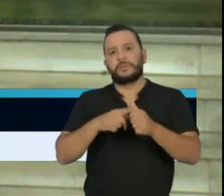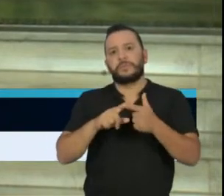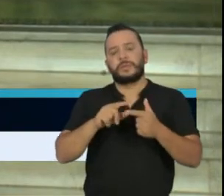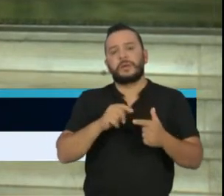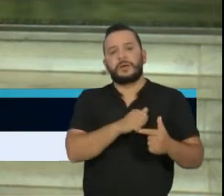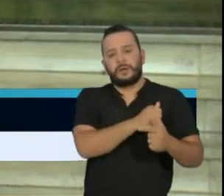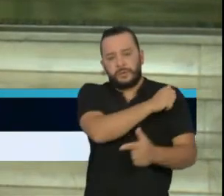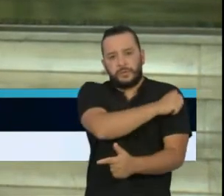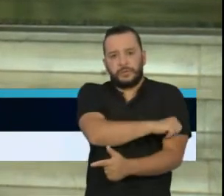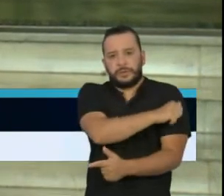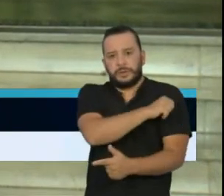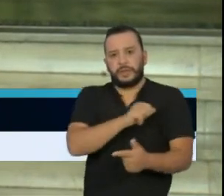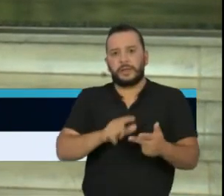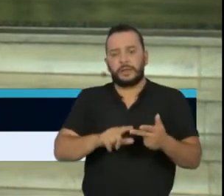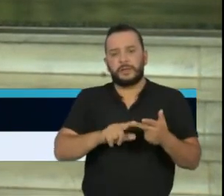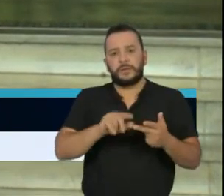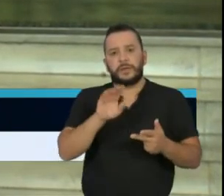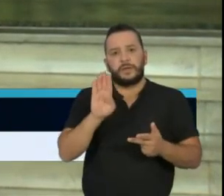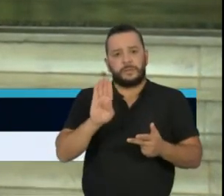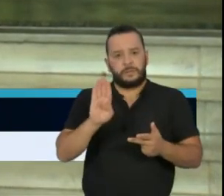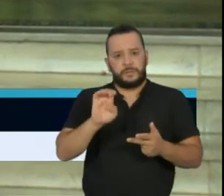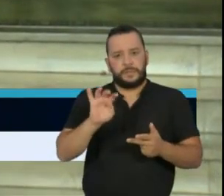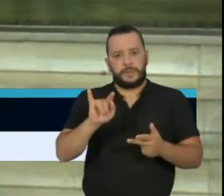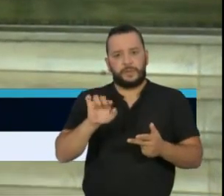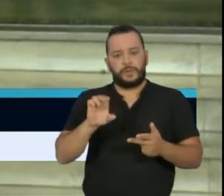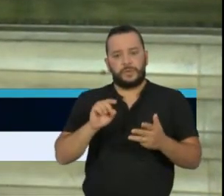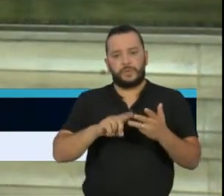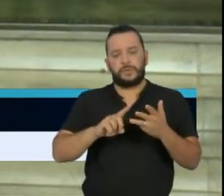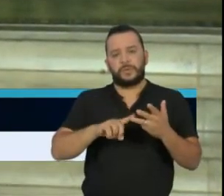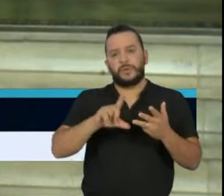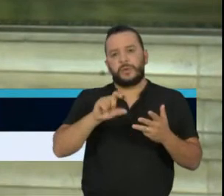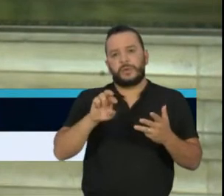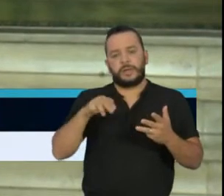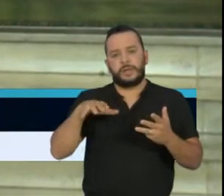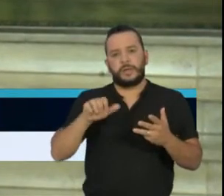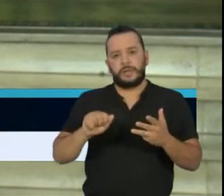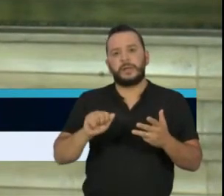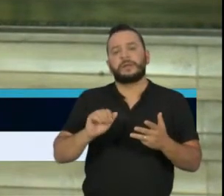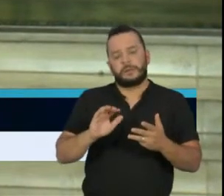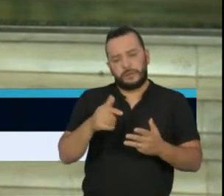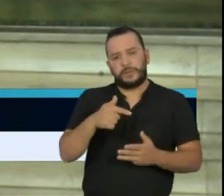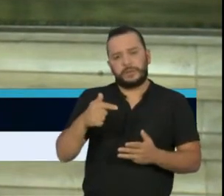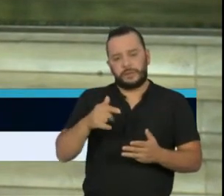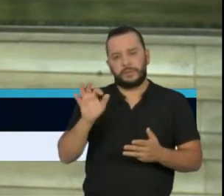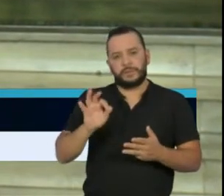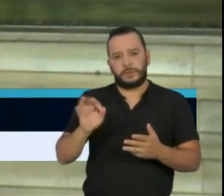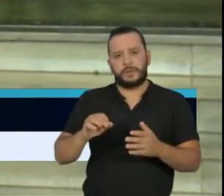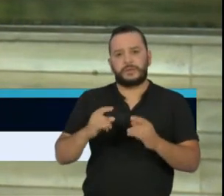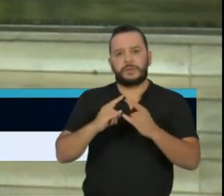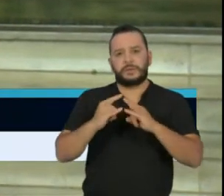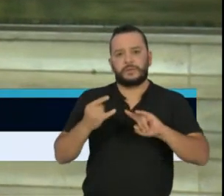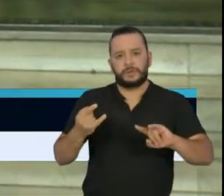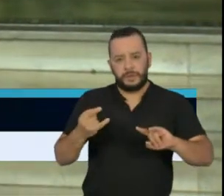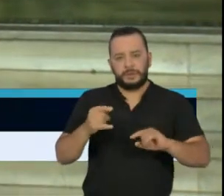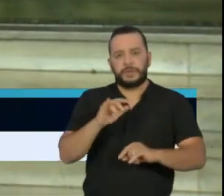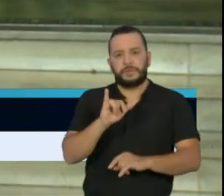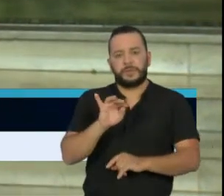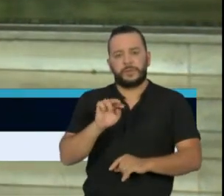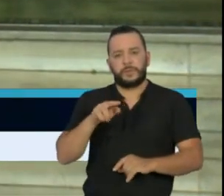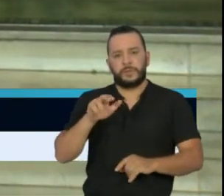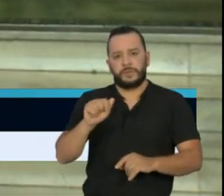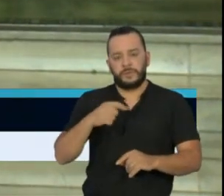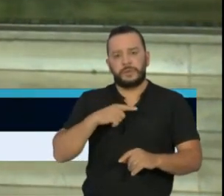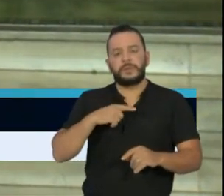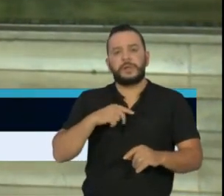e Lorena, com 67% de isolamento. São Vicente, Ibiúna, Ribeirão